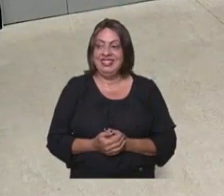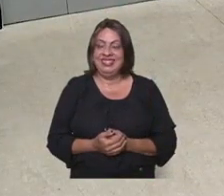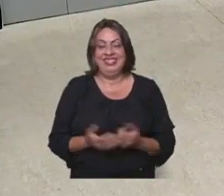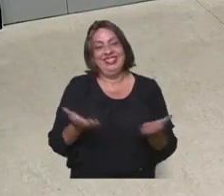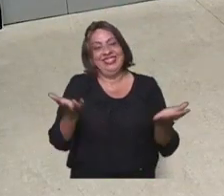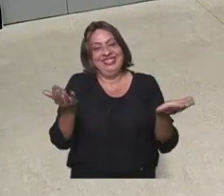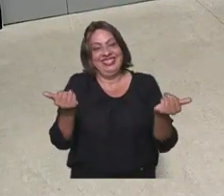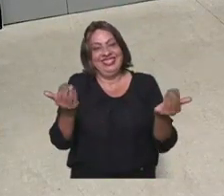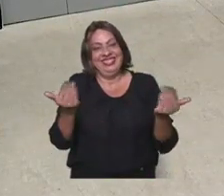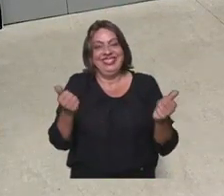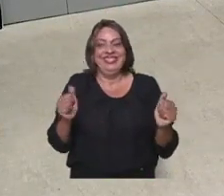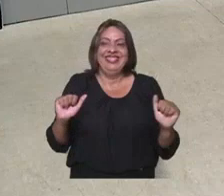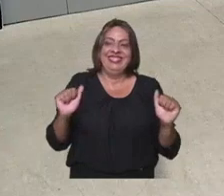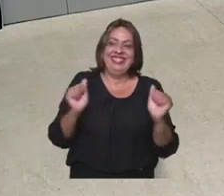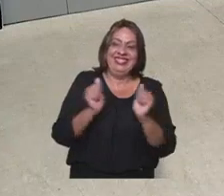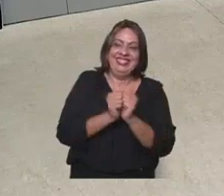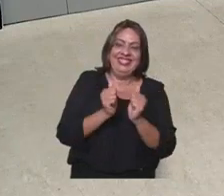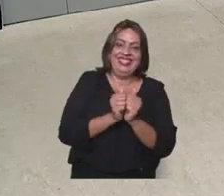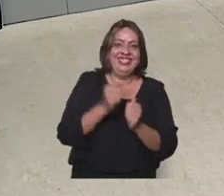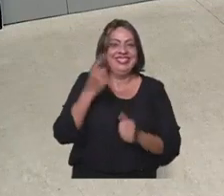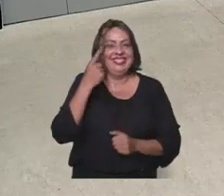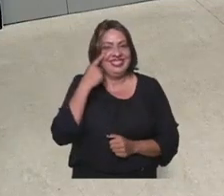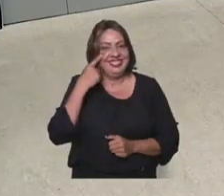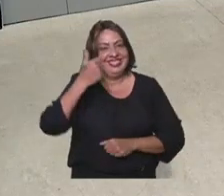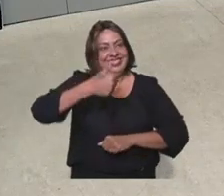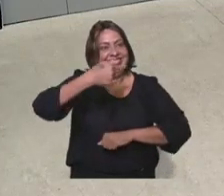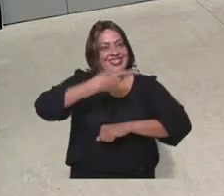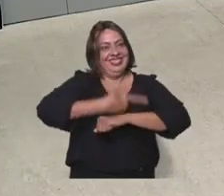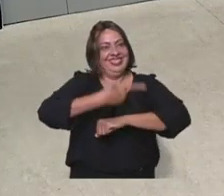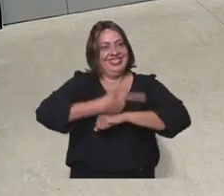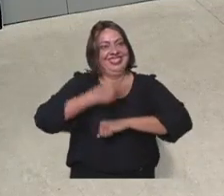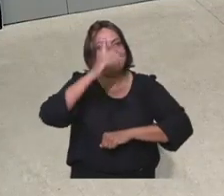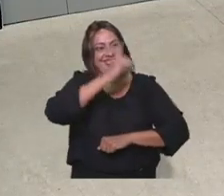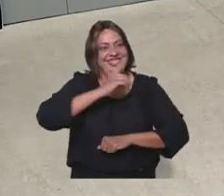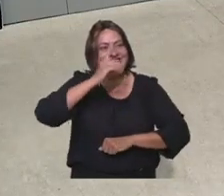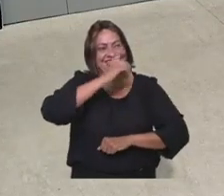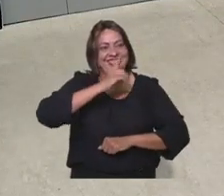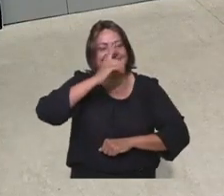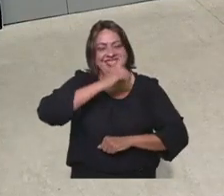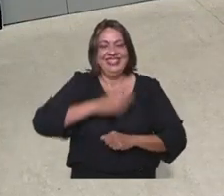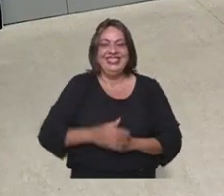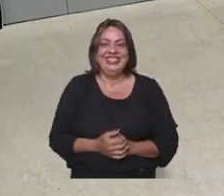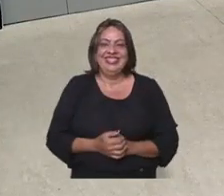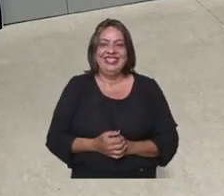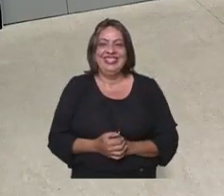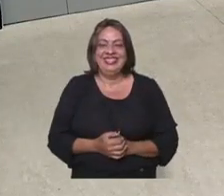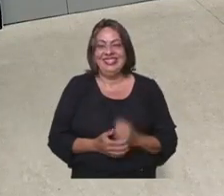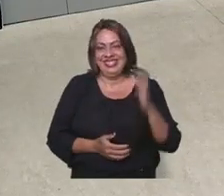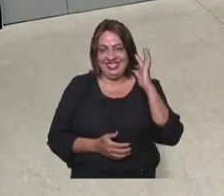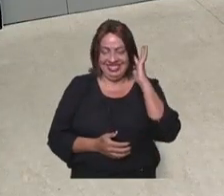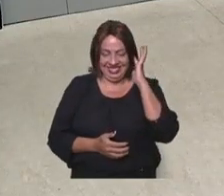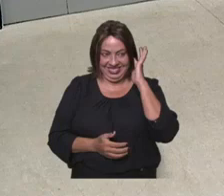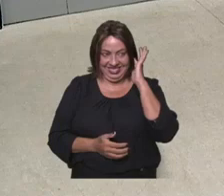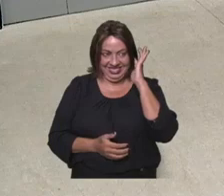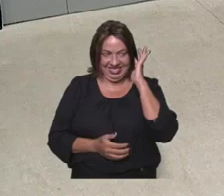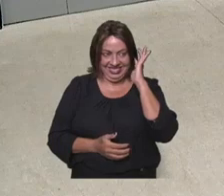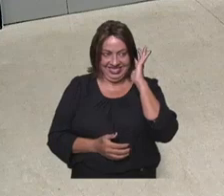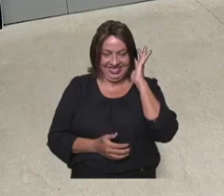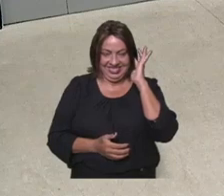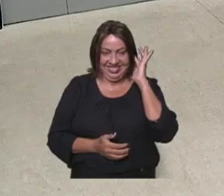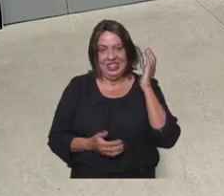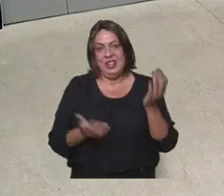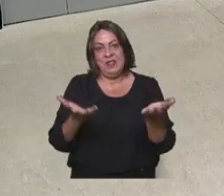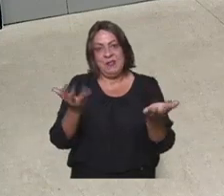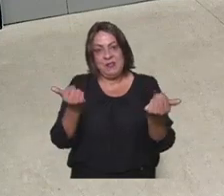Vamos que vamos, então. Vamos que vamos, vamos que vamos pro nosso primeiro prêmio do domingo. Vamos lá, gente. Vem pra